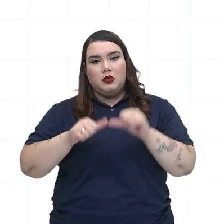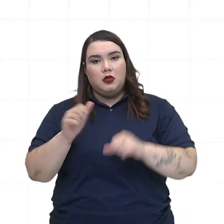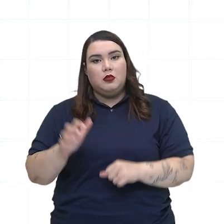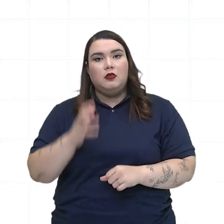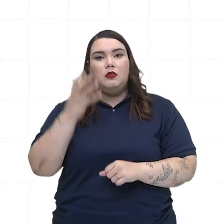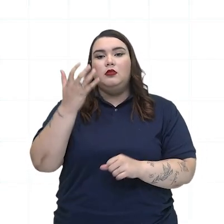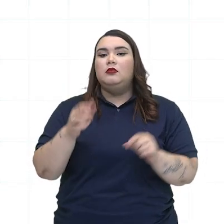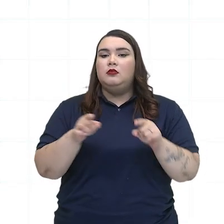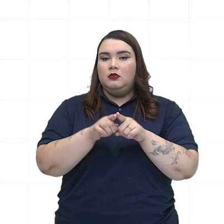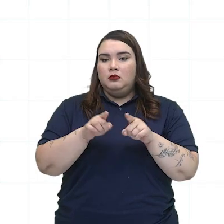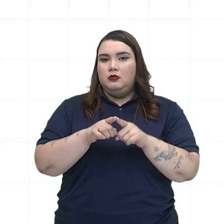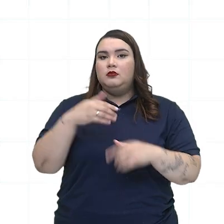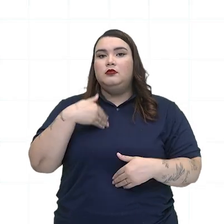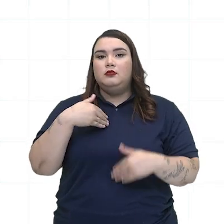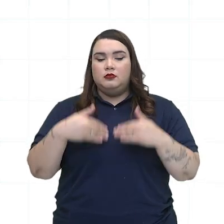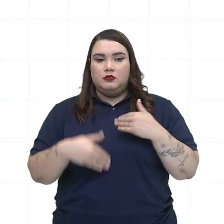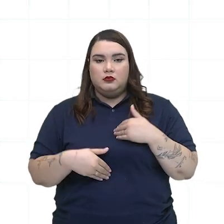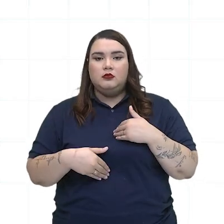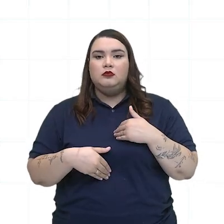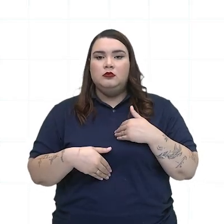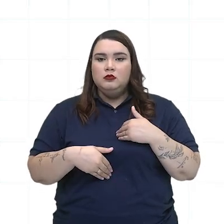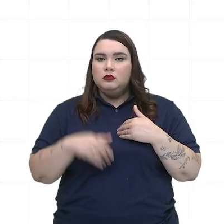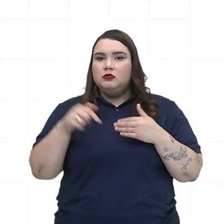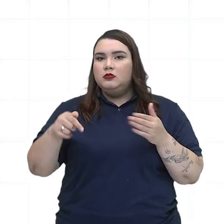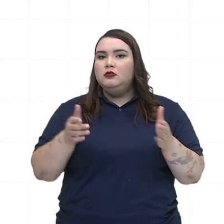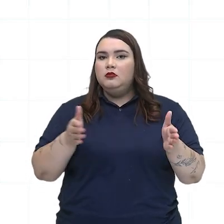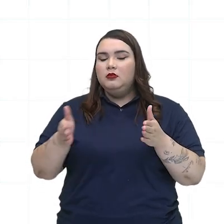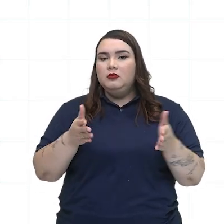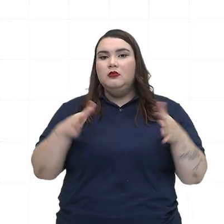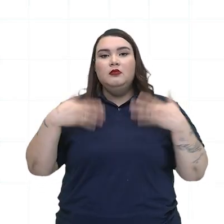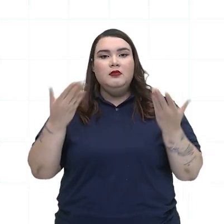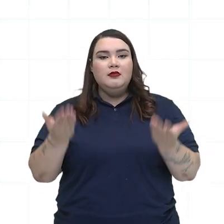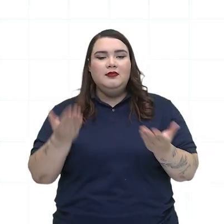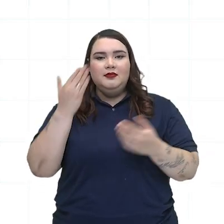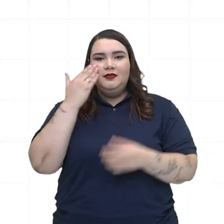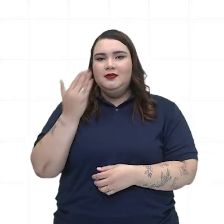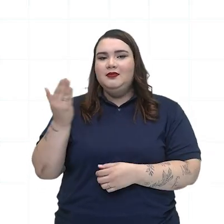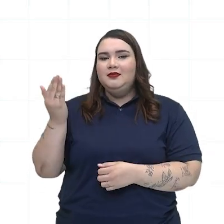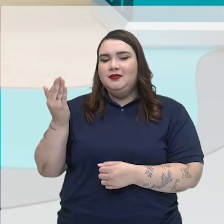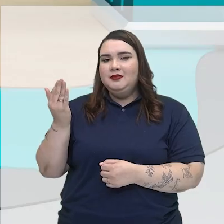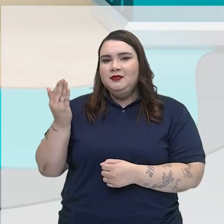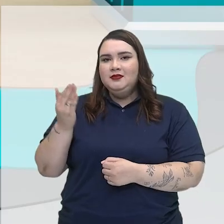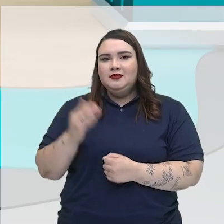corpo nesse período. Vamos ver quais são? Então nós vamos ter aí,